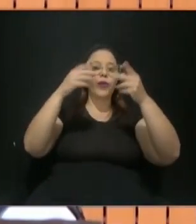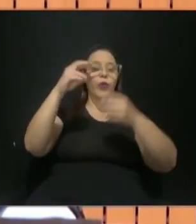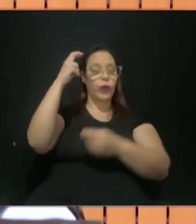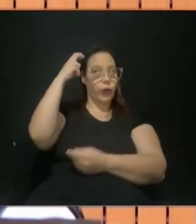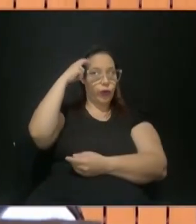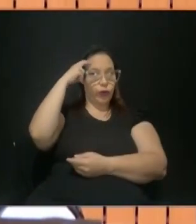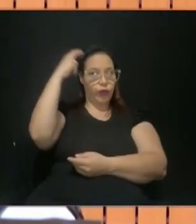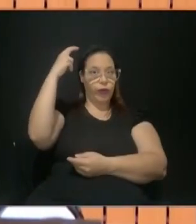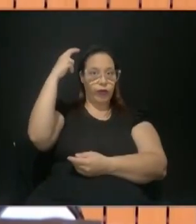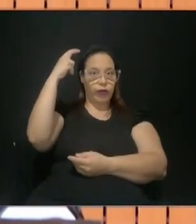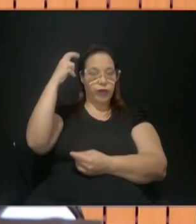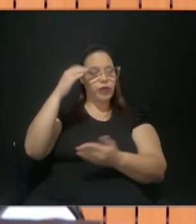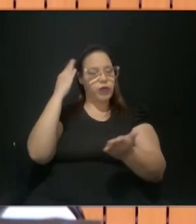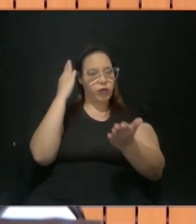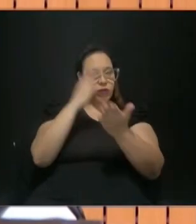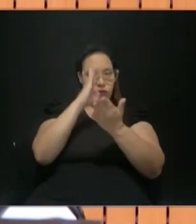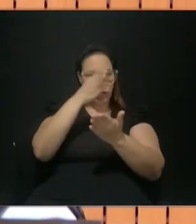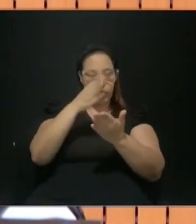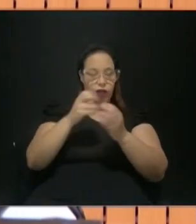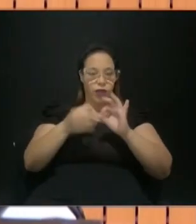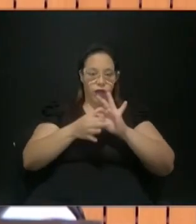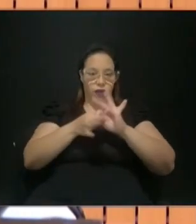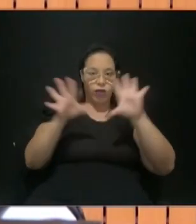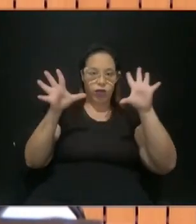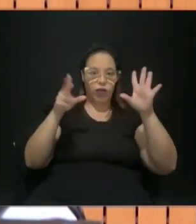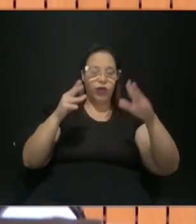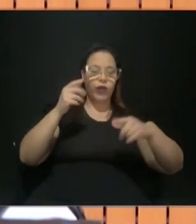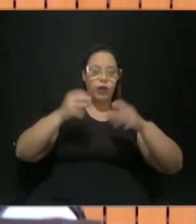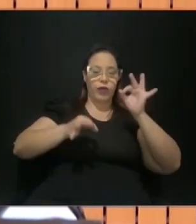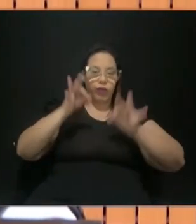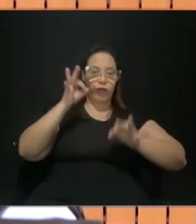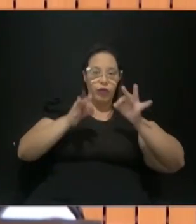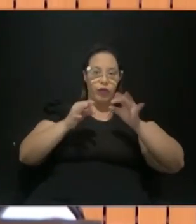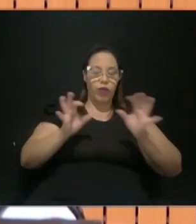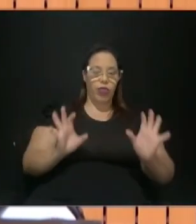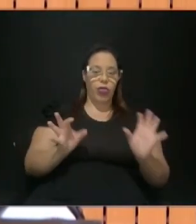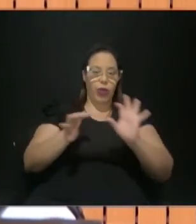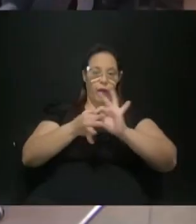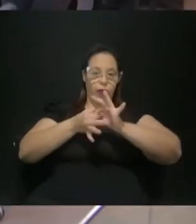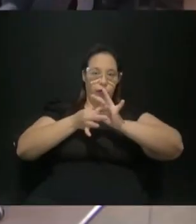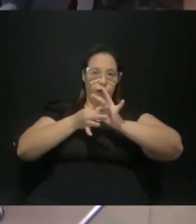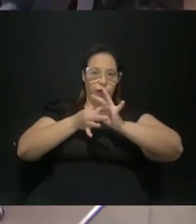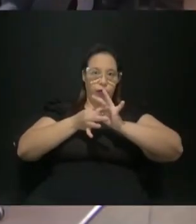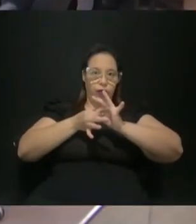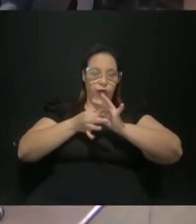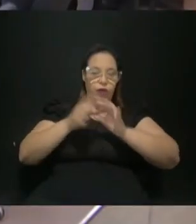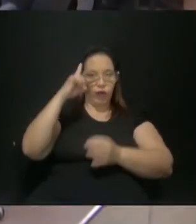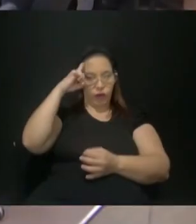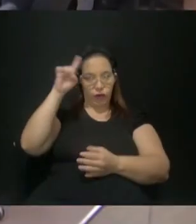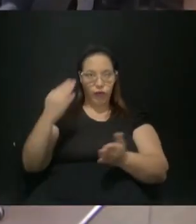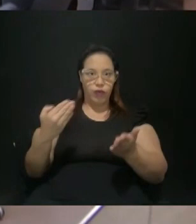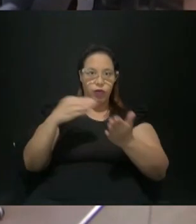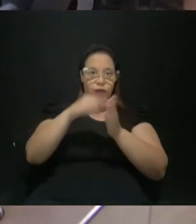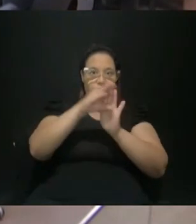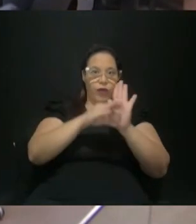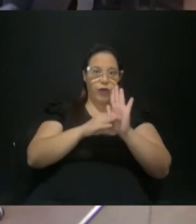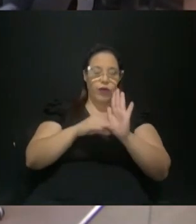nos princípios da liberdade, igualdade e fraternidade. A data foi instituída no calendário municipal